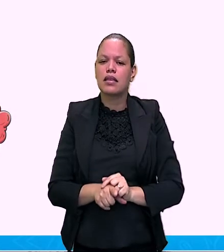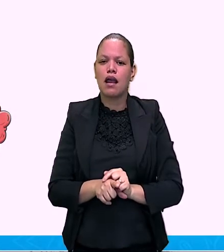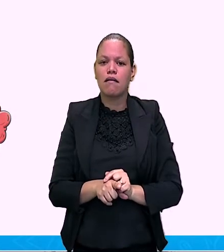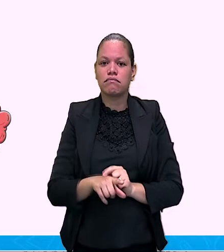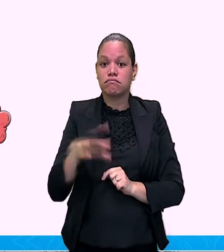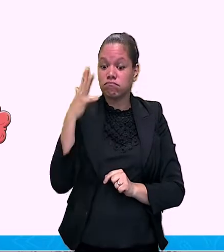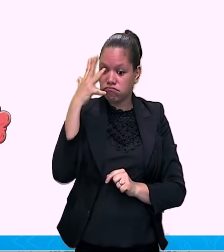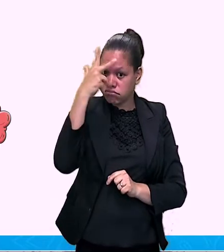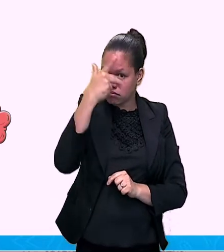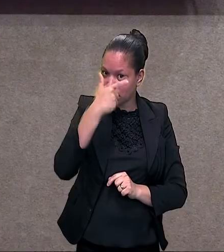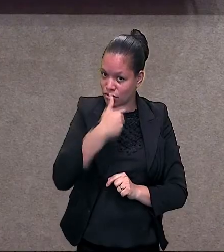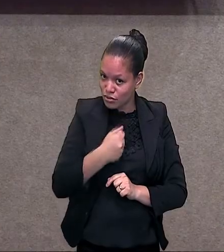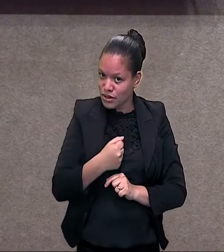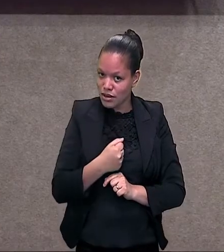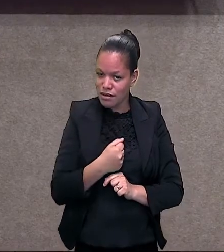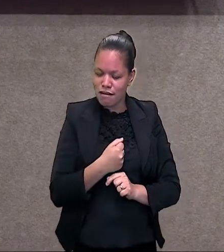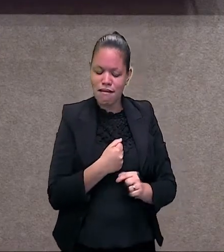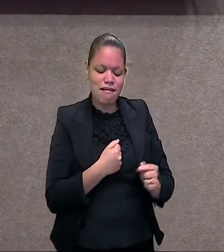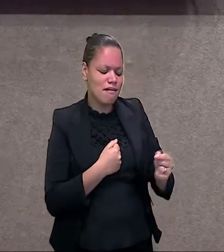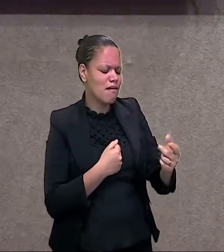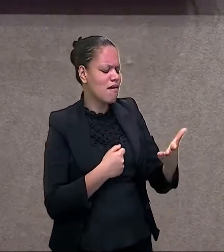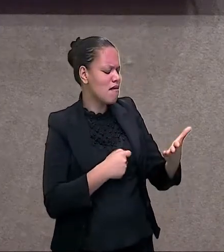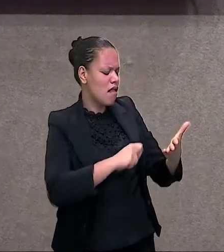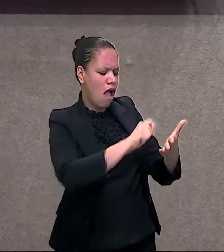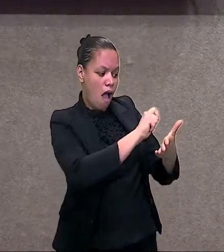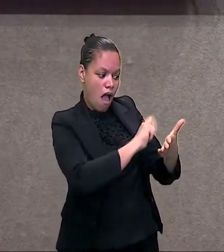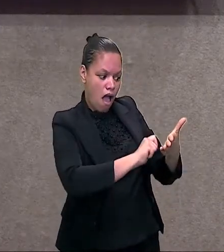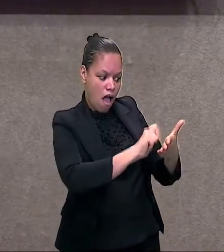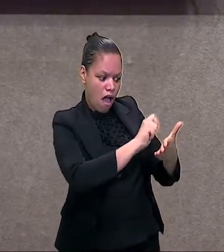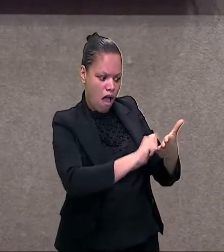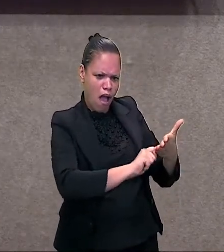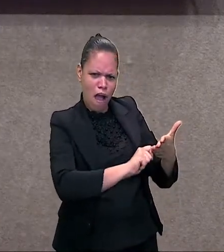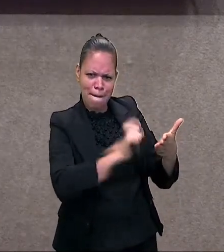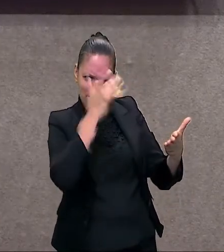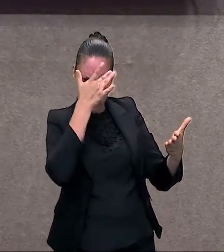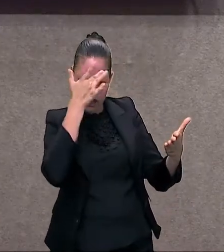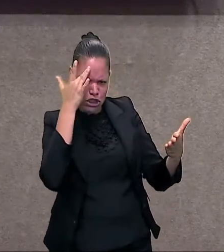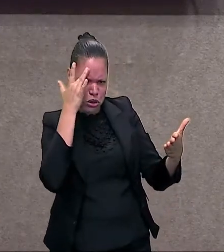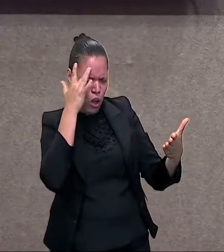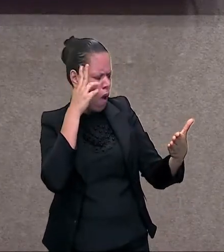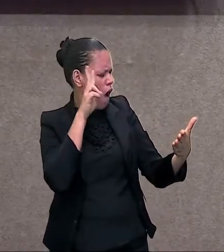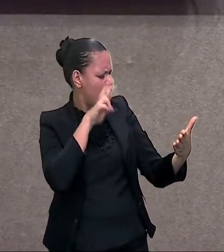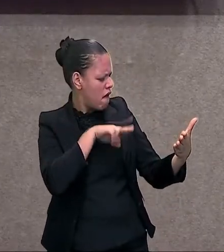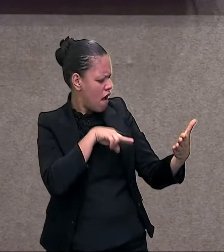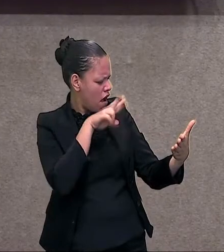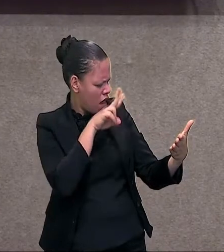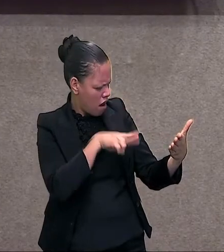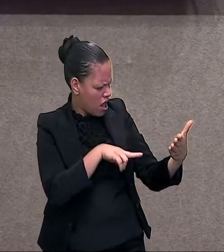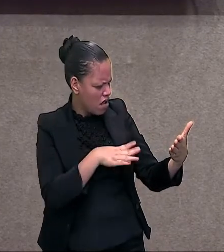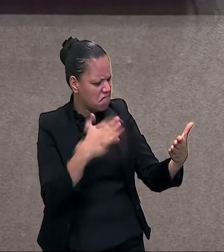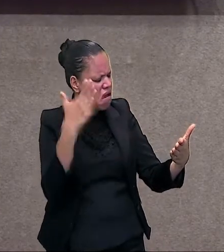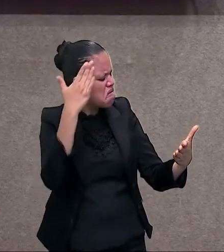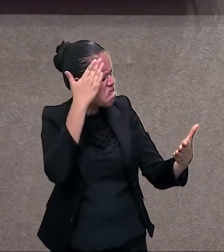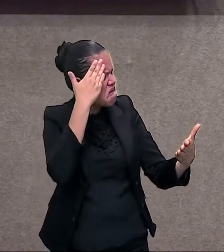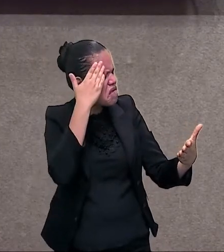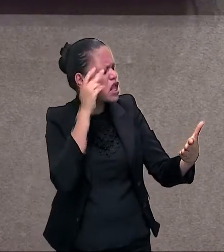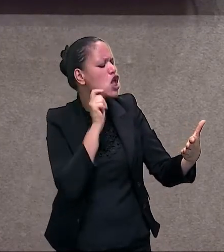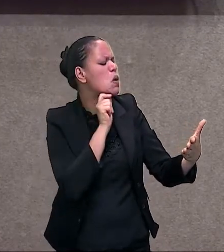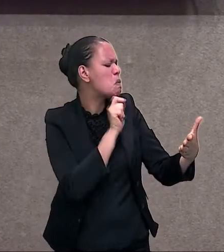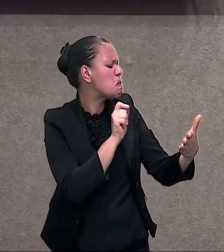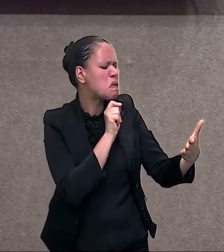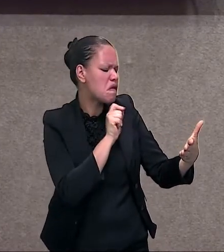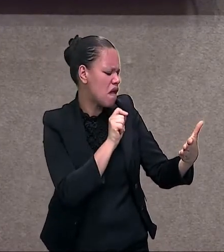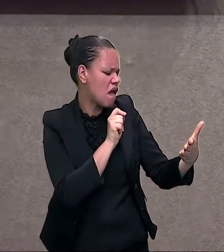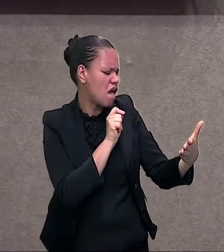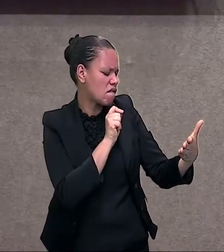letrinha está ficando legível, de modo que a pessoa que vai ler o seu texto vai compreender aquilo que você escreveu, ou até